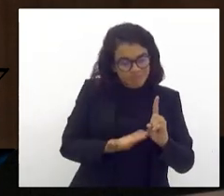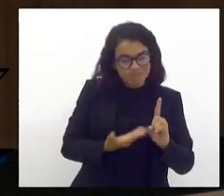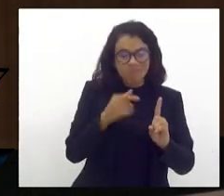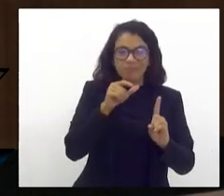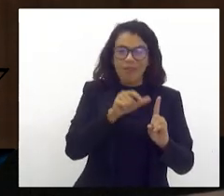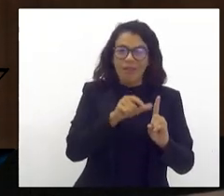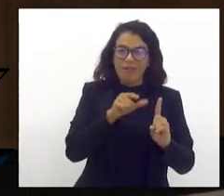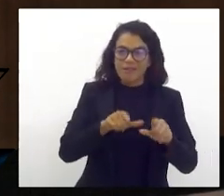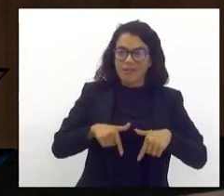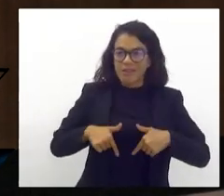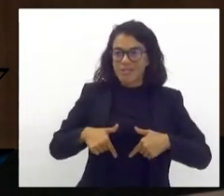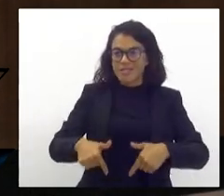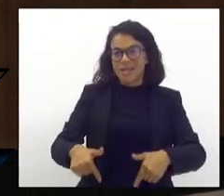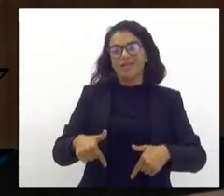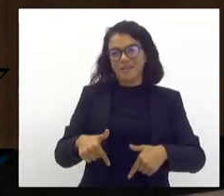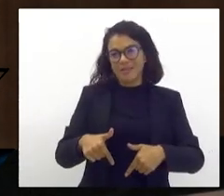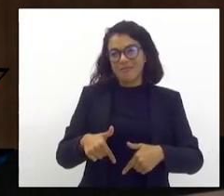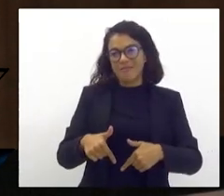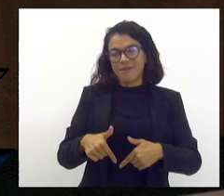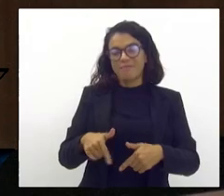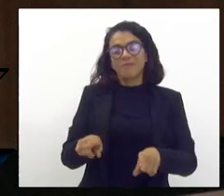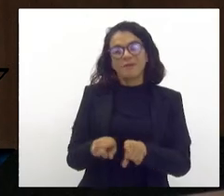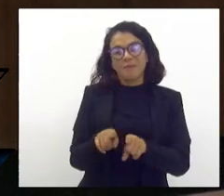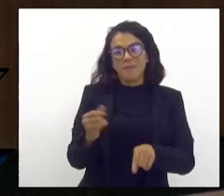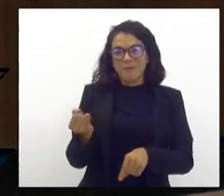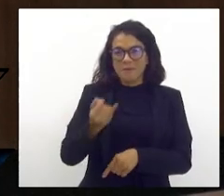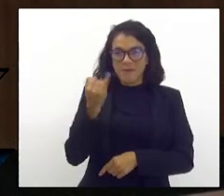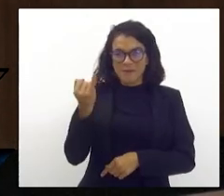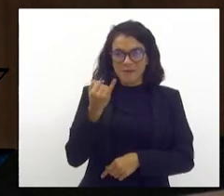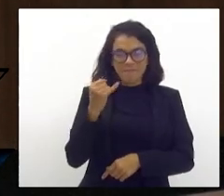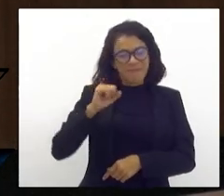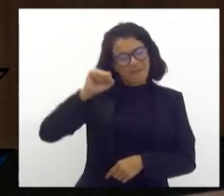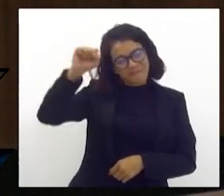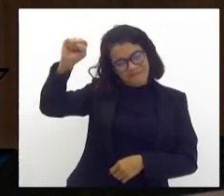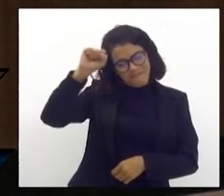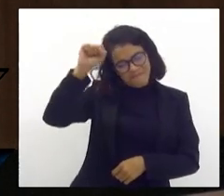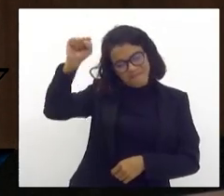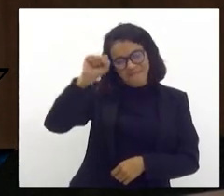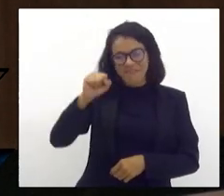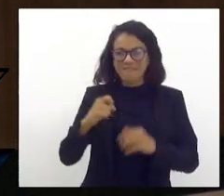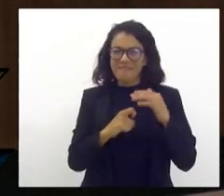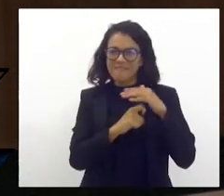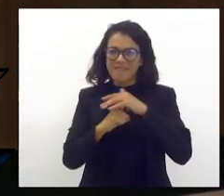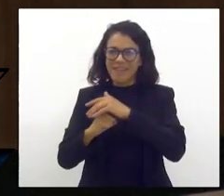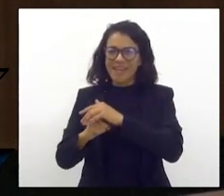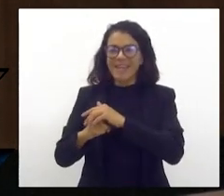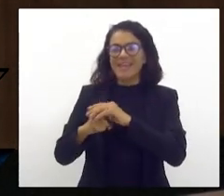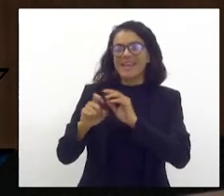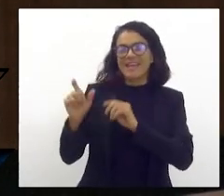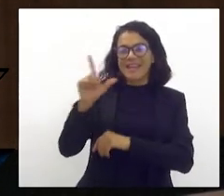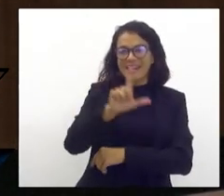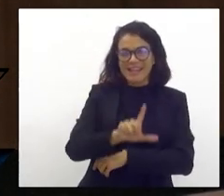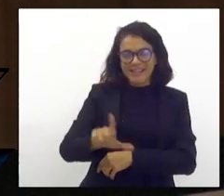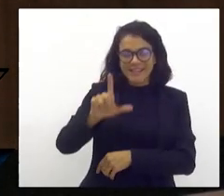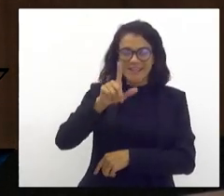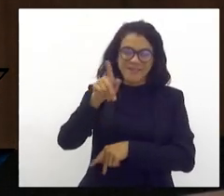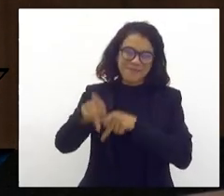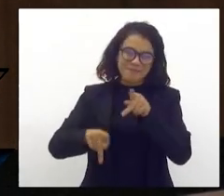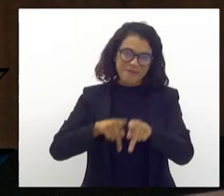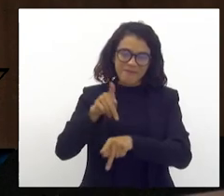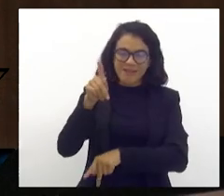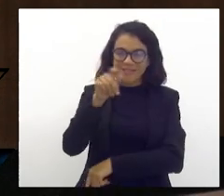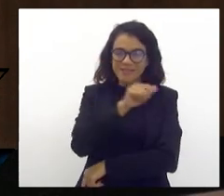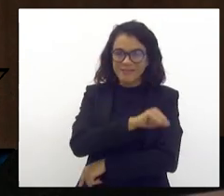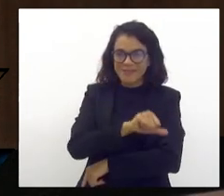essa iniciativa popular e muito importante. Viva a Feira Literária das Periferias do Povo do Estado do